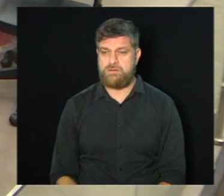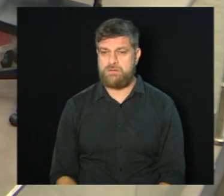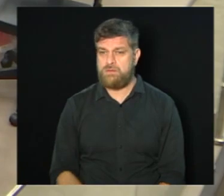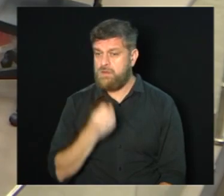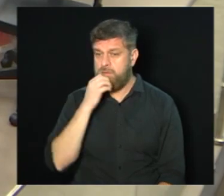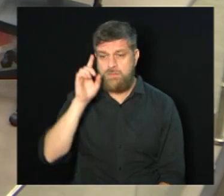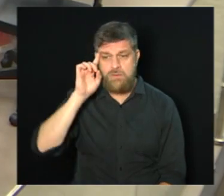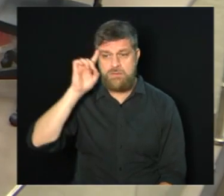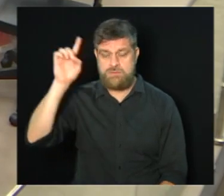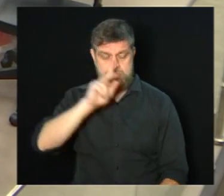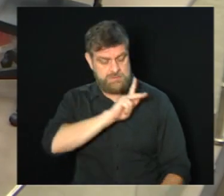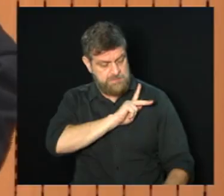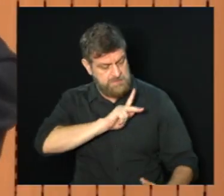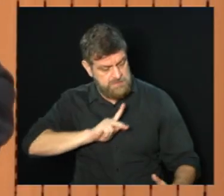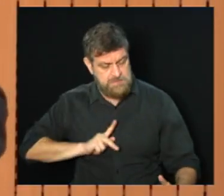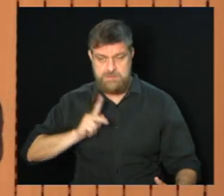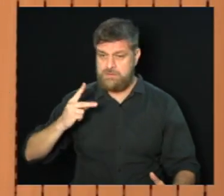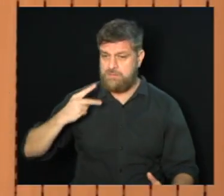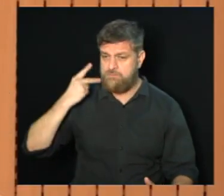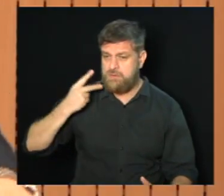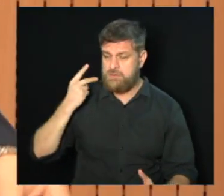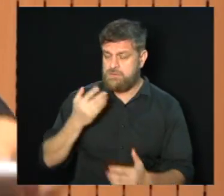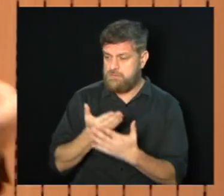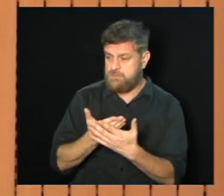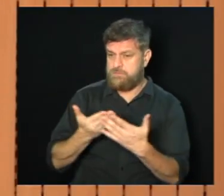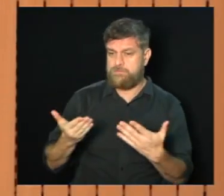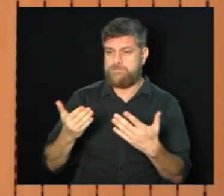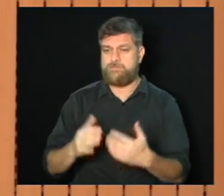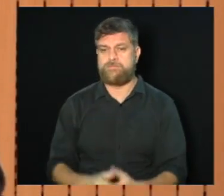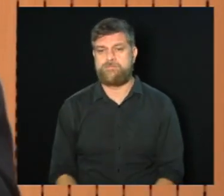Bom dia, senhor presidente, senhores vereadores.